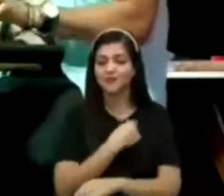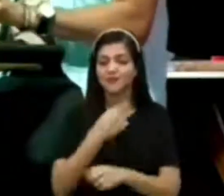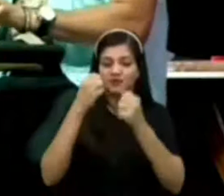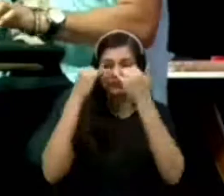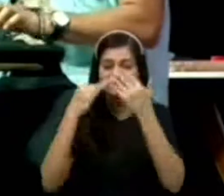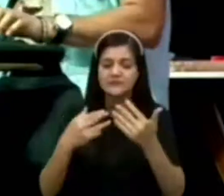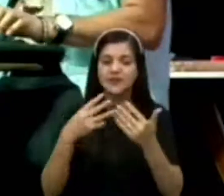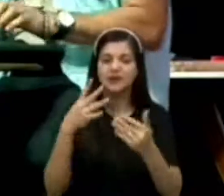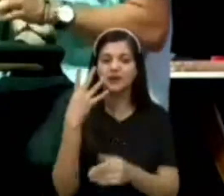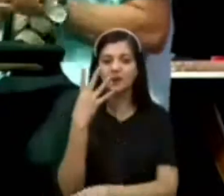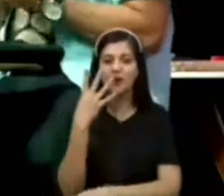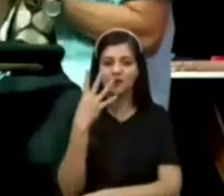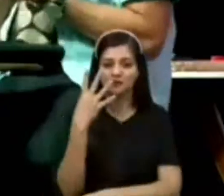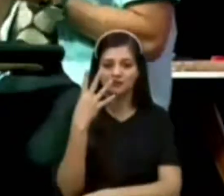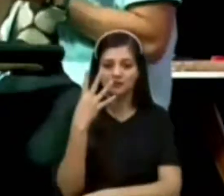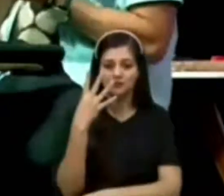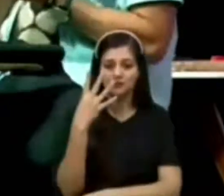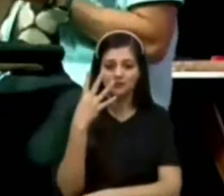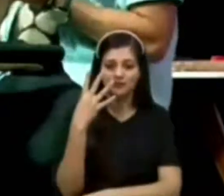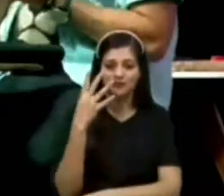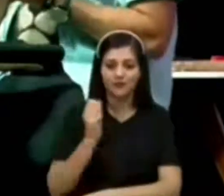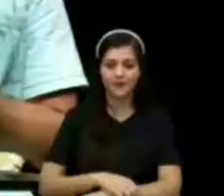Quatro